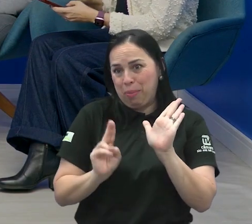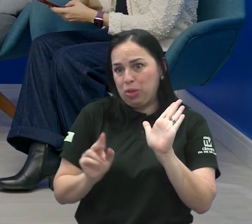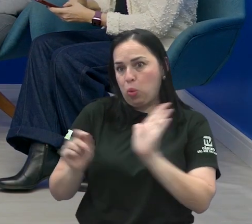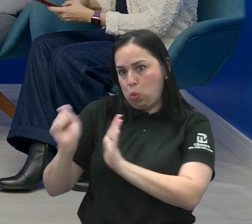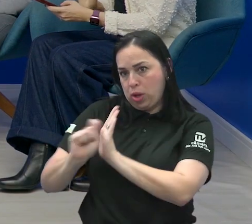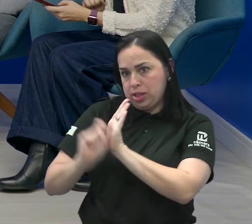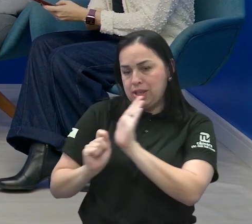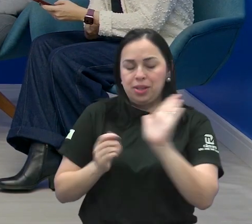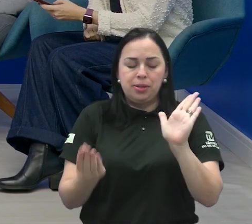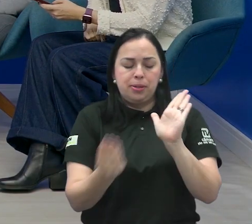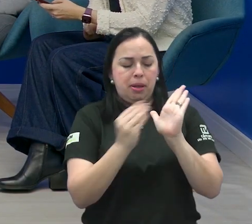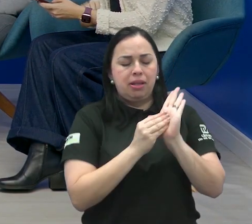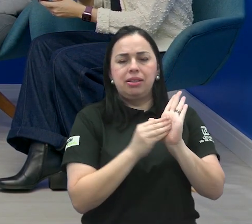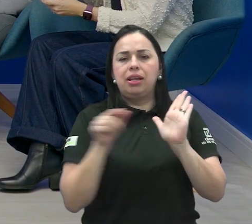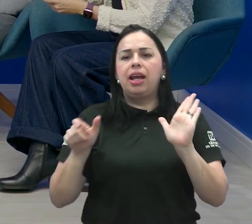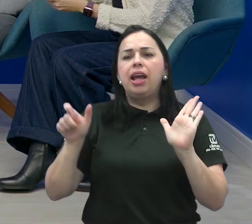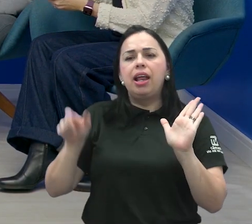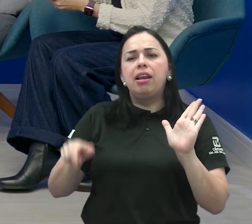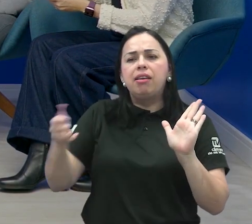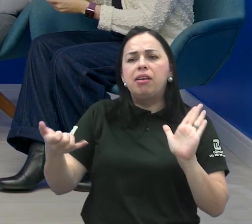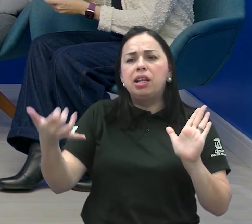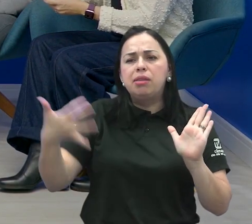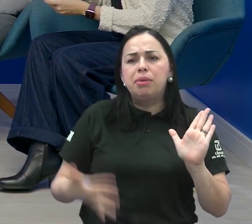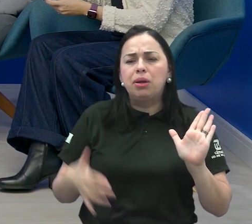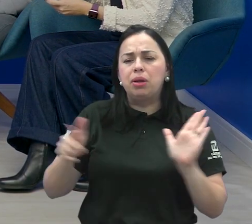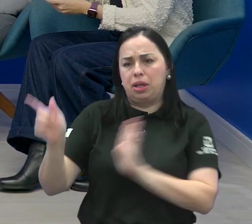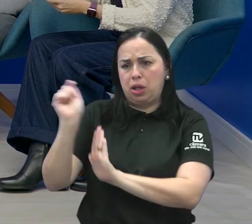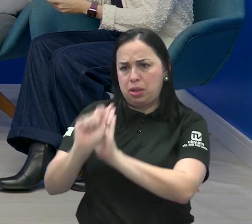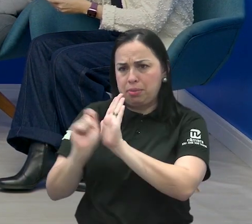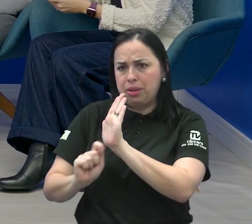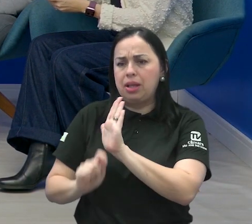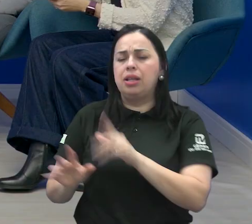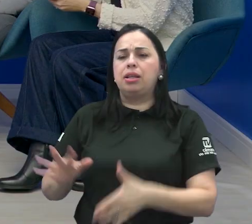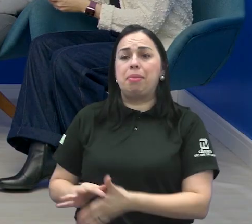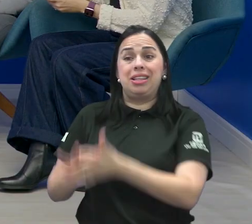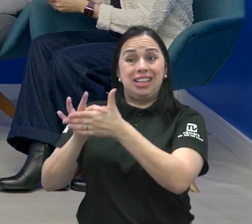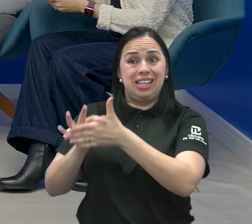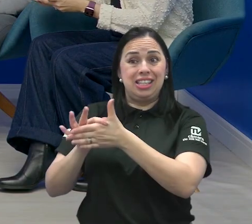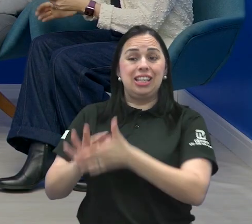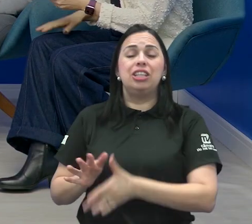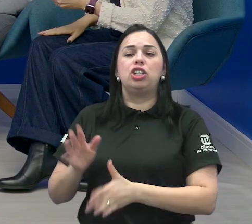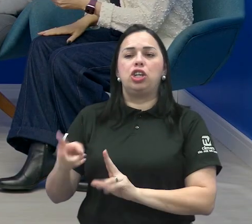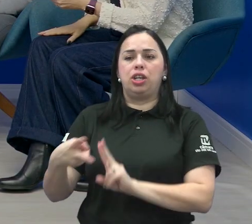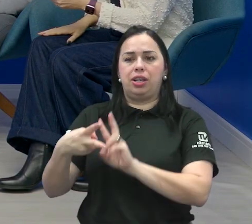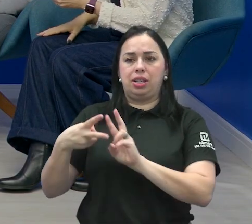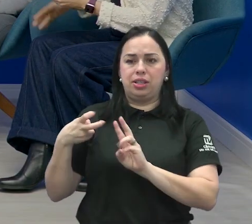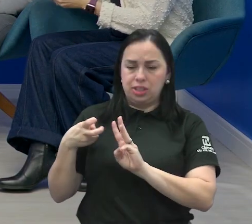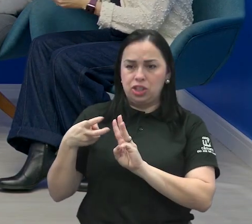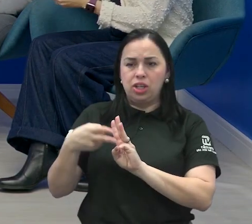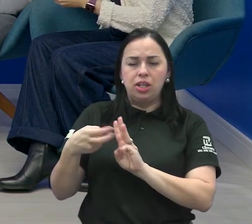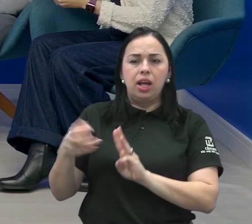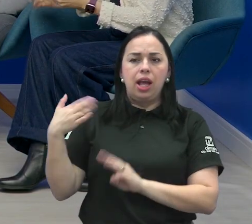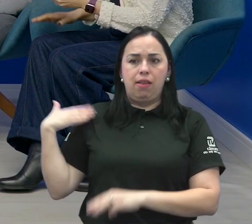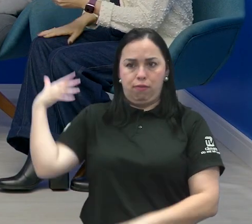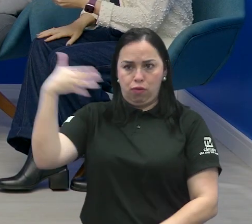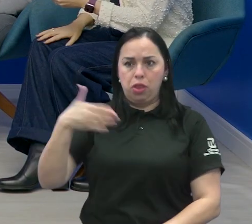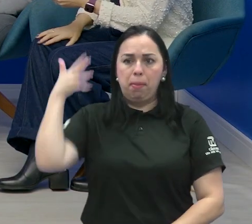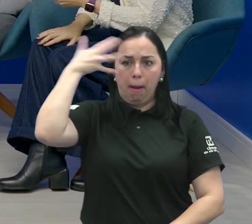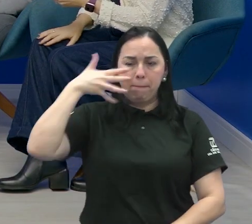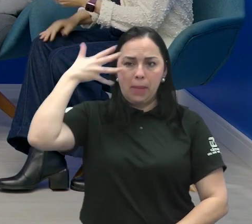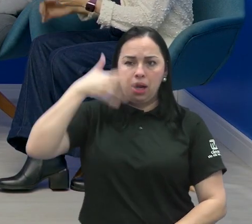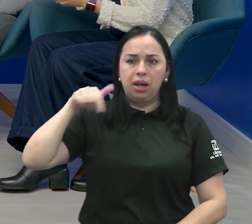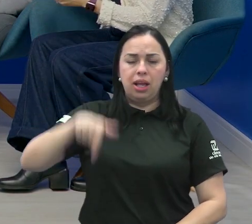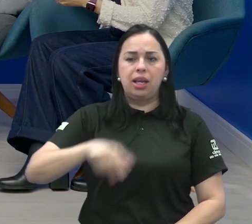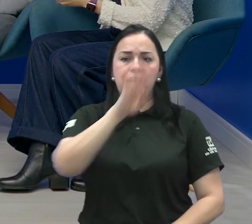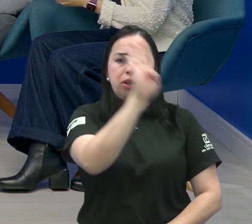aqui já um questionamento em relação a um ponto que ele falou, né? O Ailton, como escritor e líder indígena, ele, em uma palestra, né, recente, ele